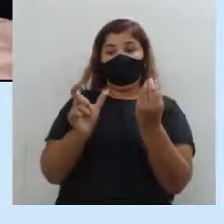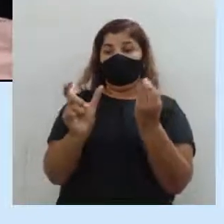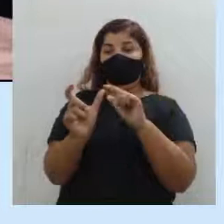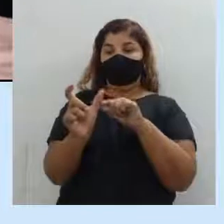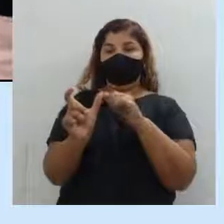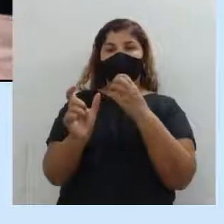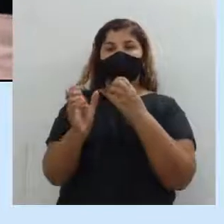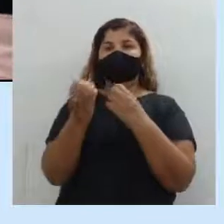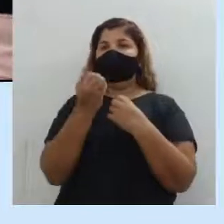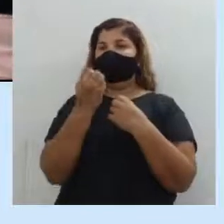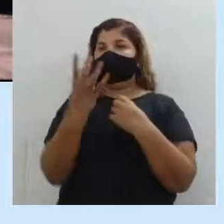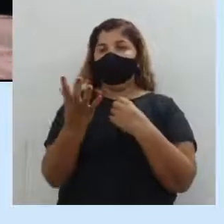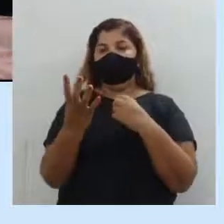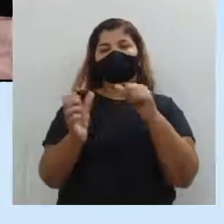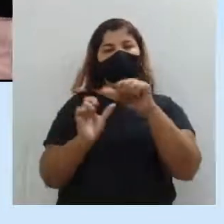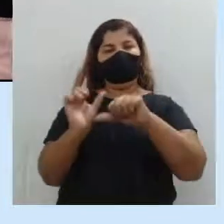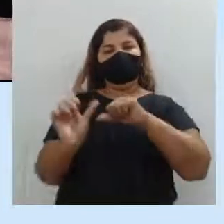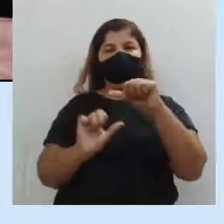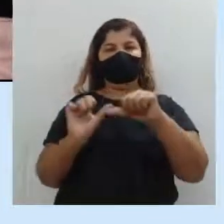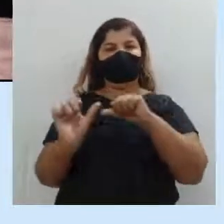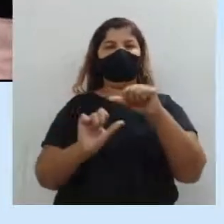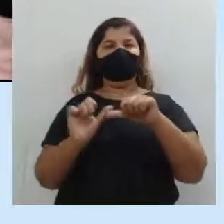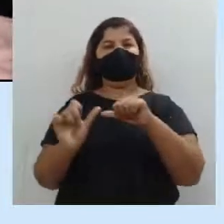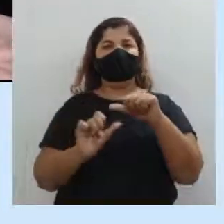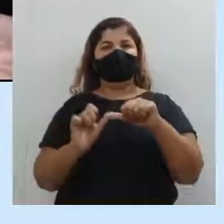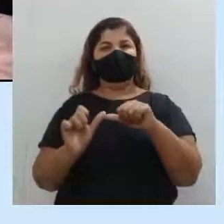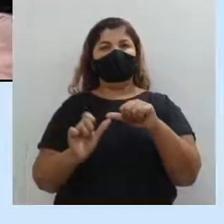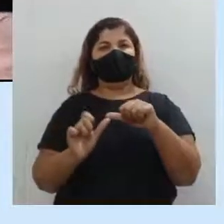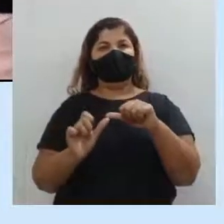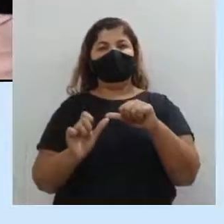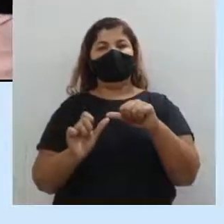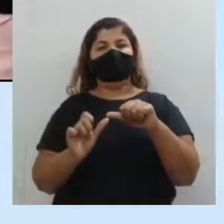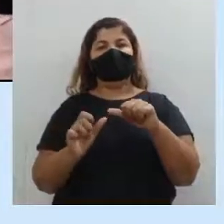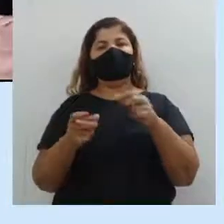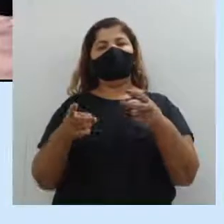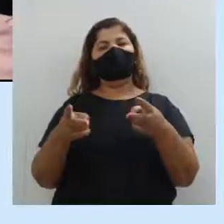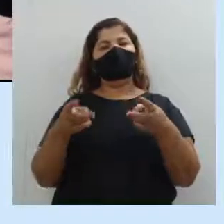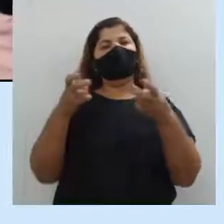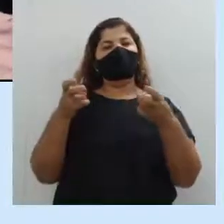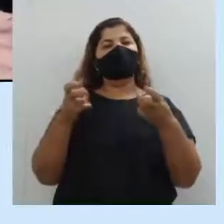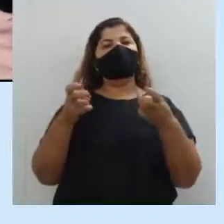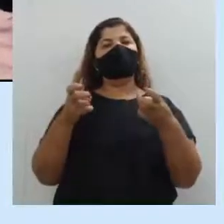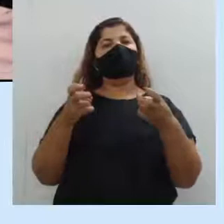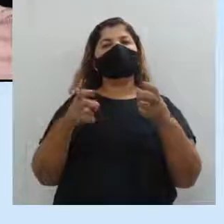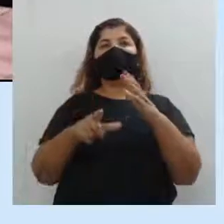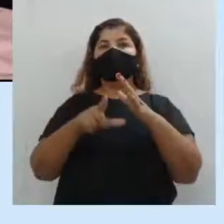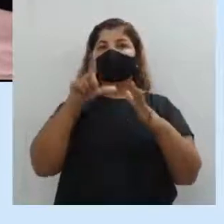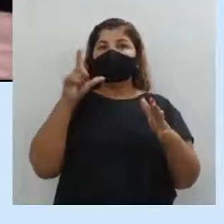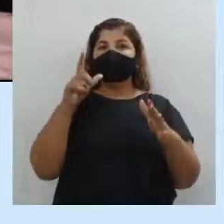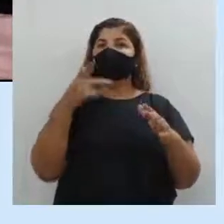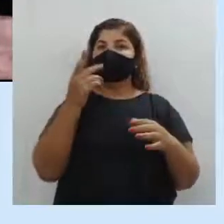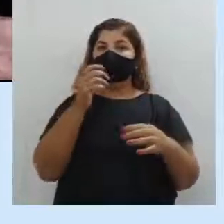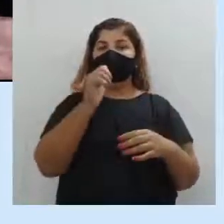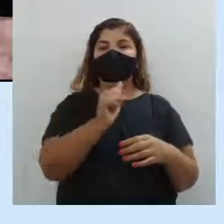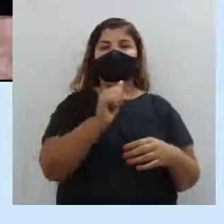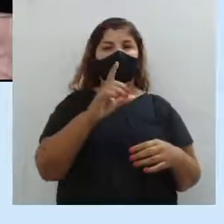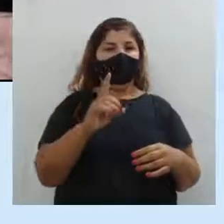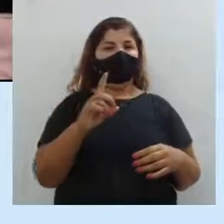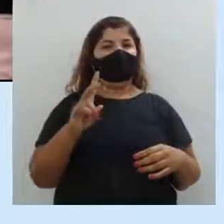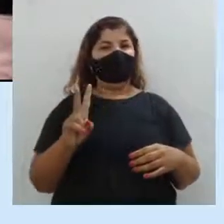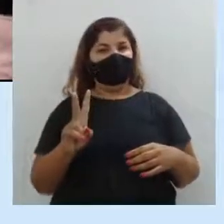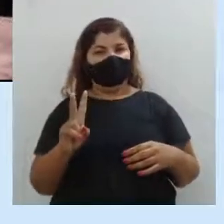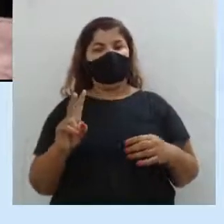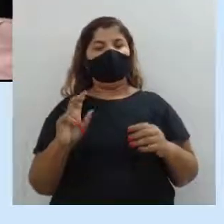modificando a palavra bom. Então, aí você já pode perceber aquela definição que eu dei, que o advérbio,